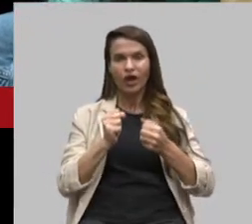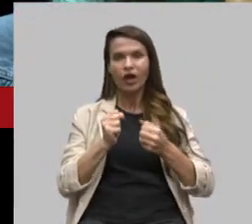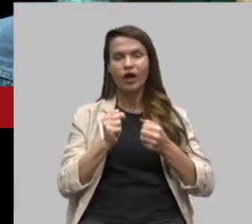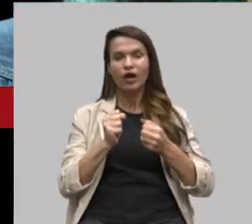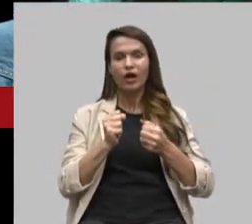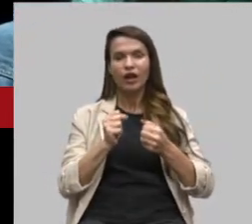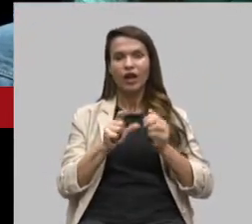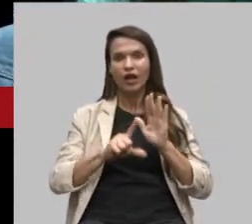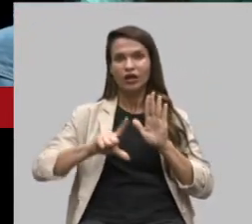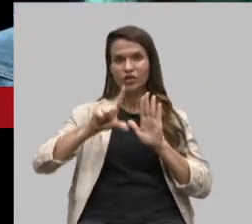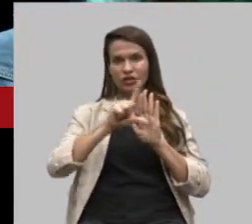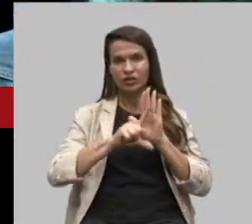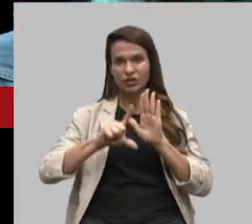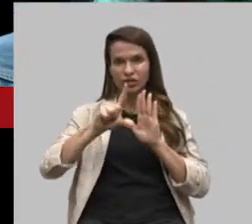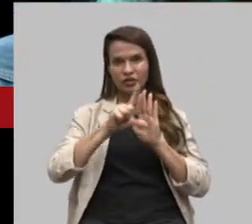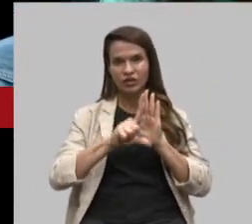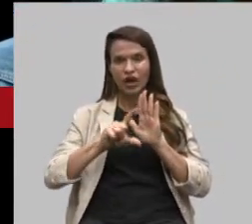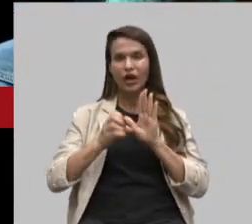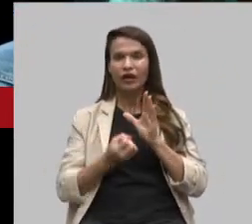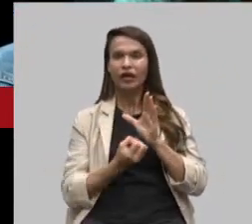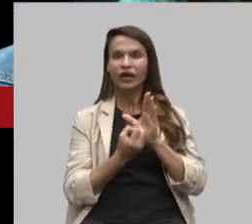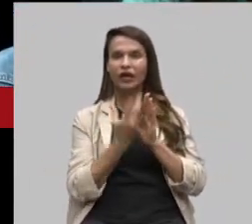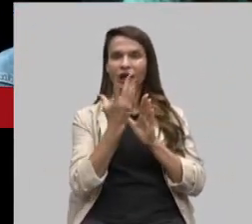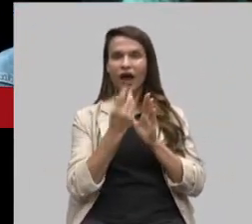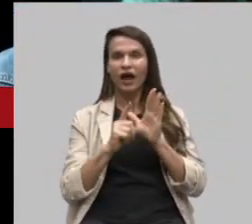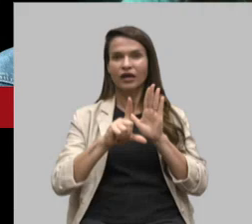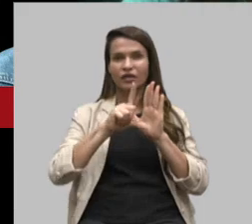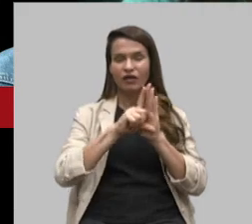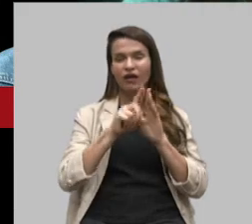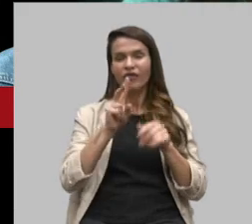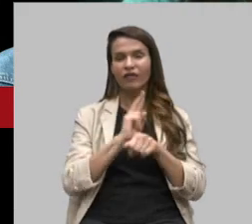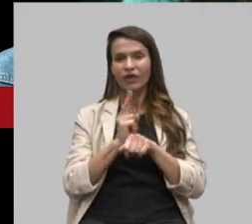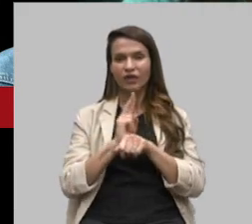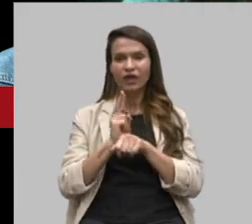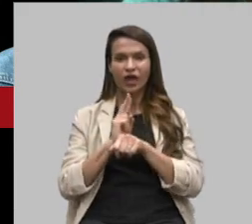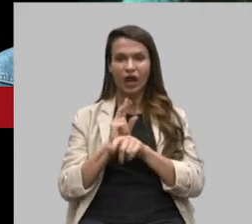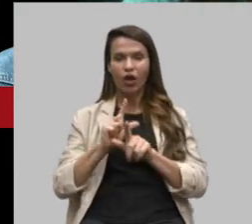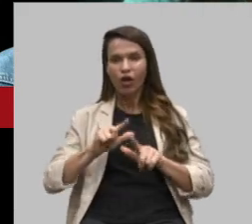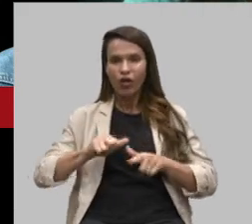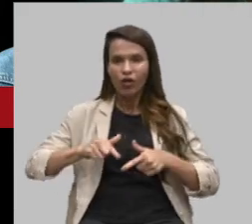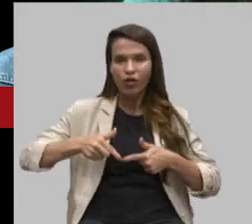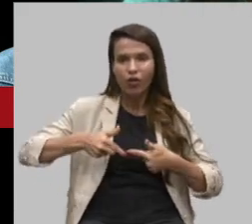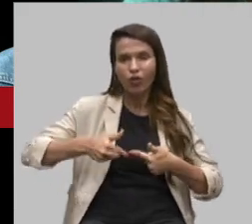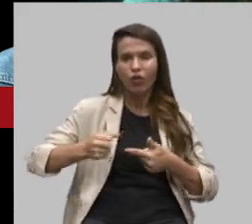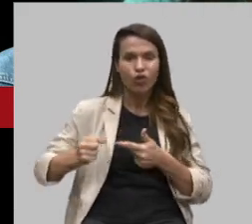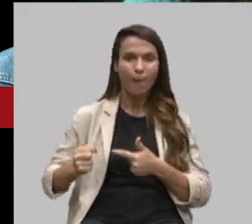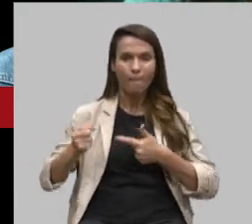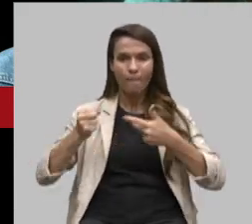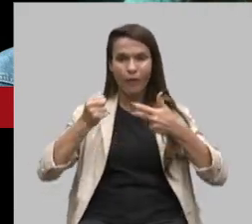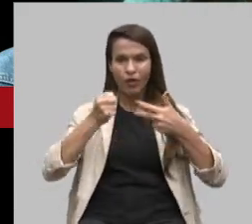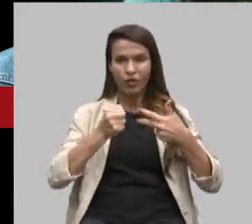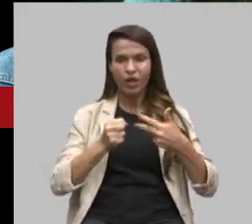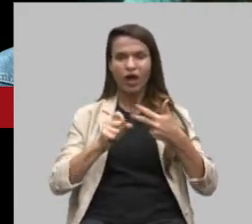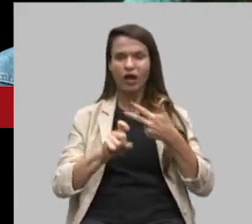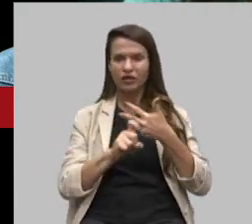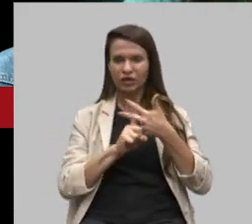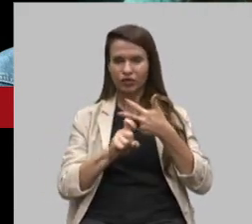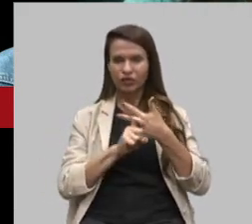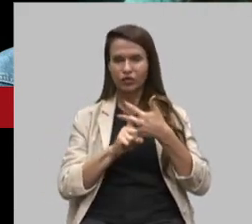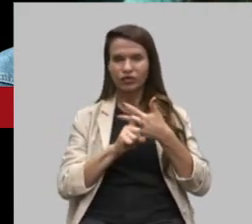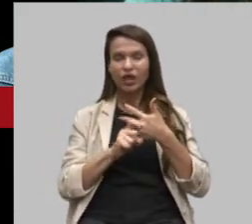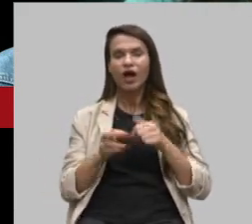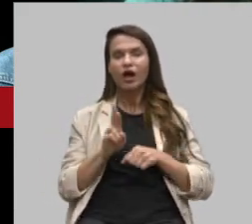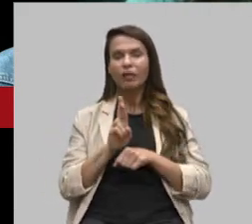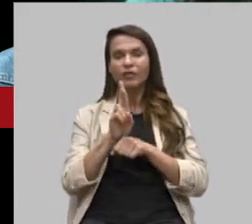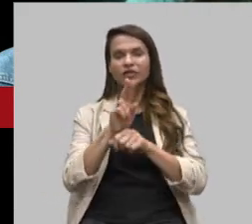legislar Ou seja criar as lei fiscalizar as ações do poder executivo e representar o povo em